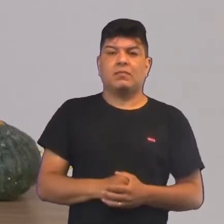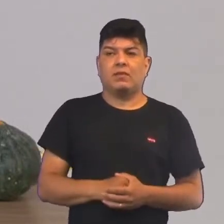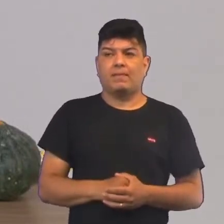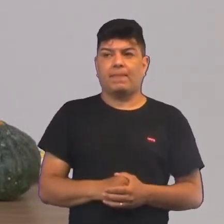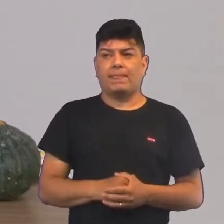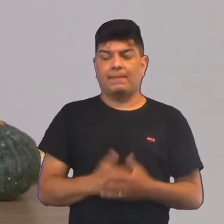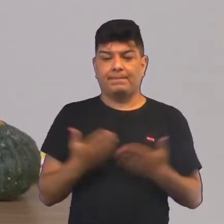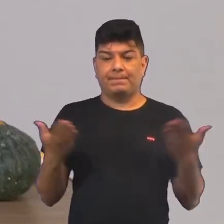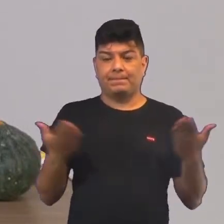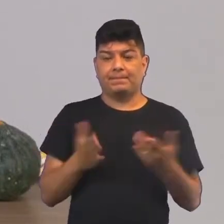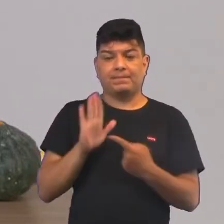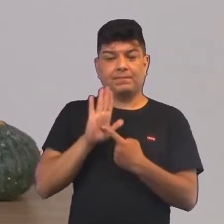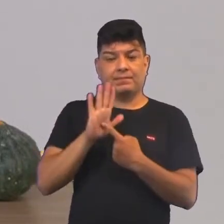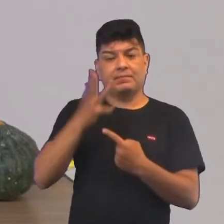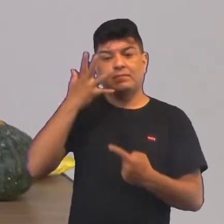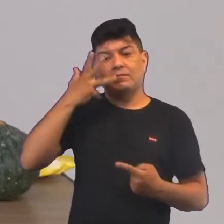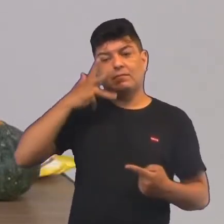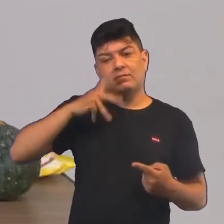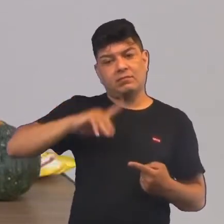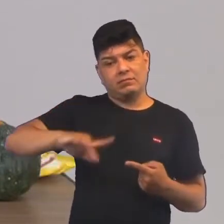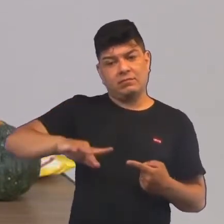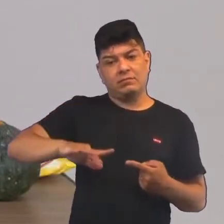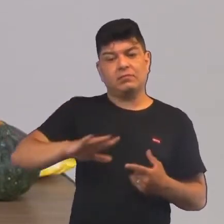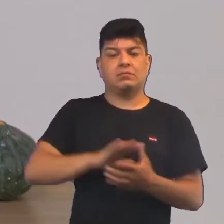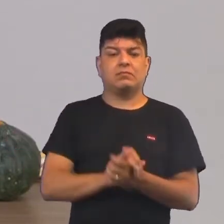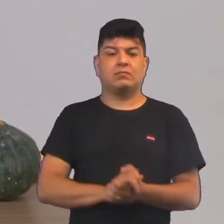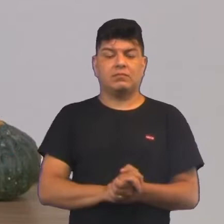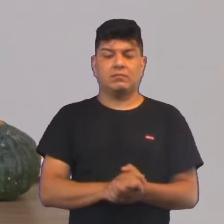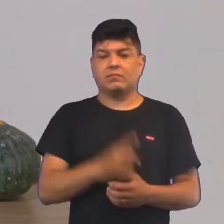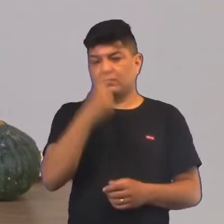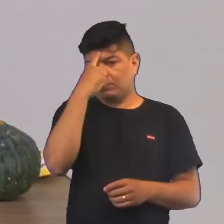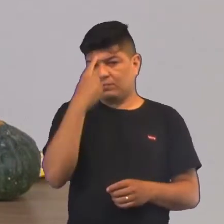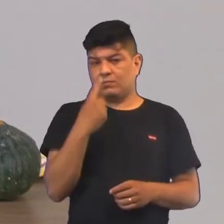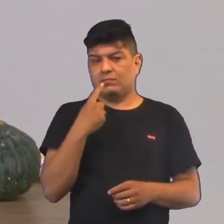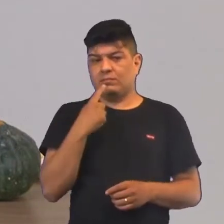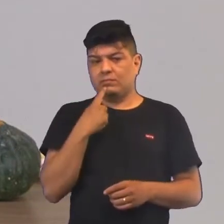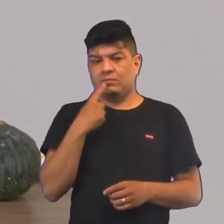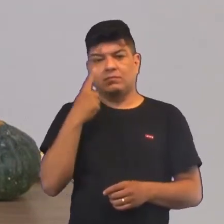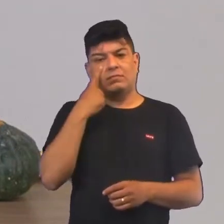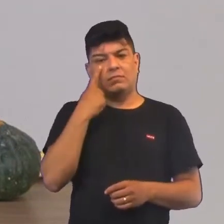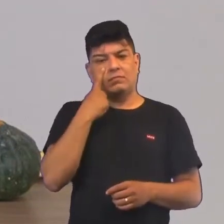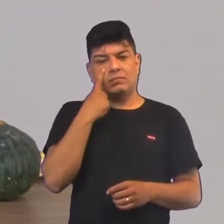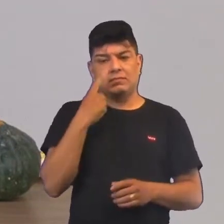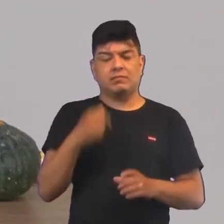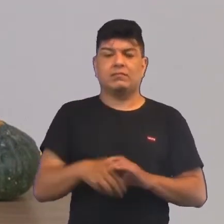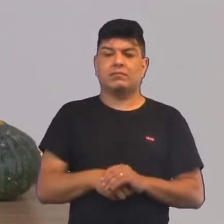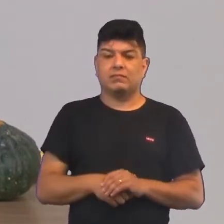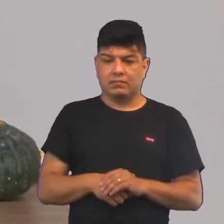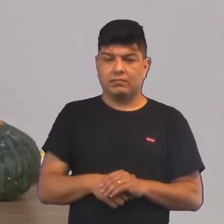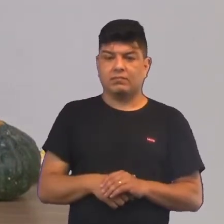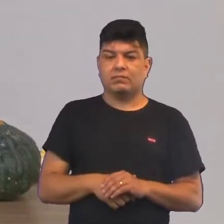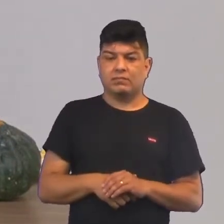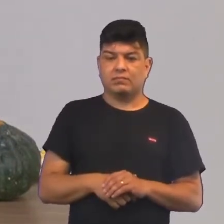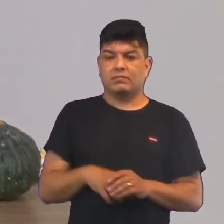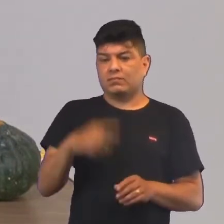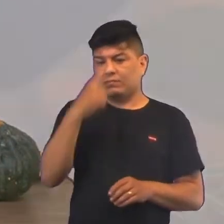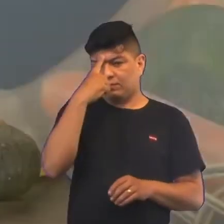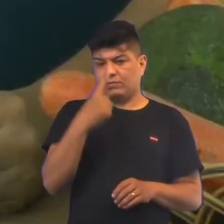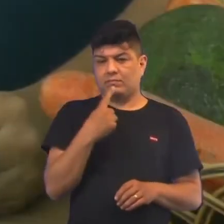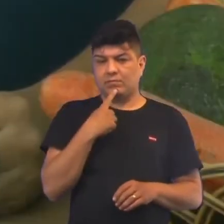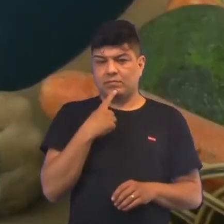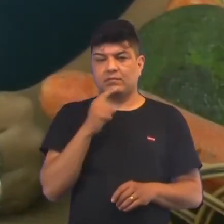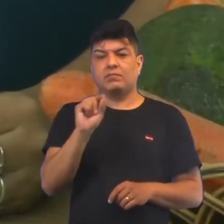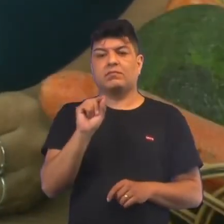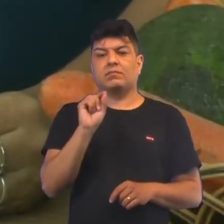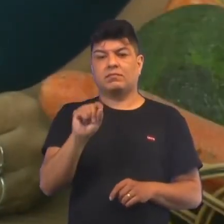agora, crianças, eu vou mostrar uma imagem e nós vamos ver. Vamos observar esta imagem.